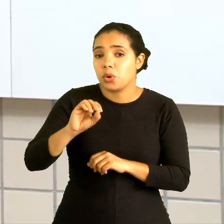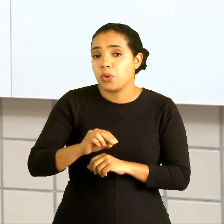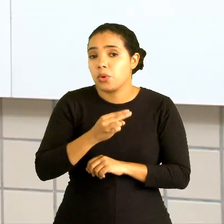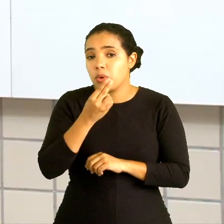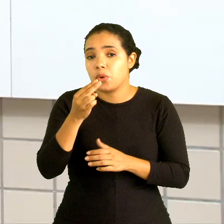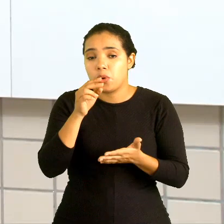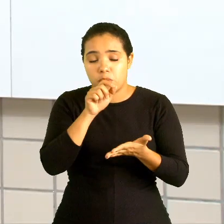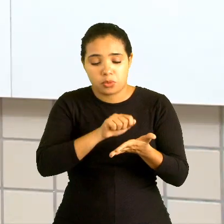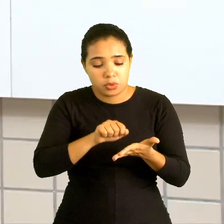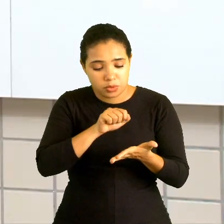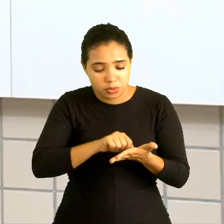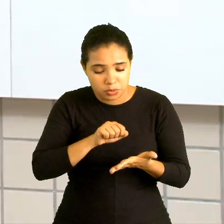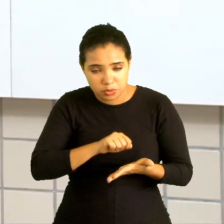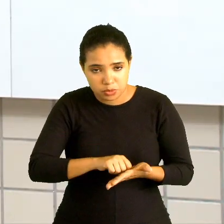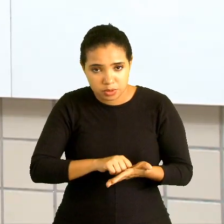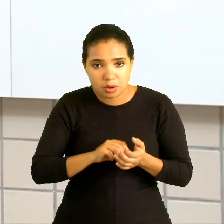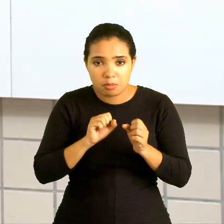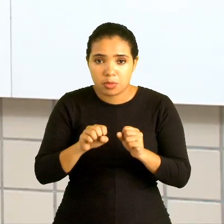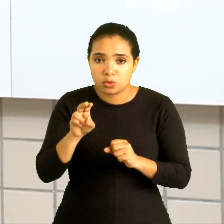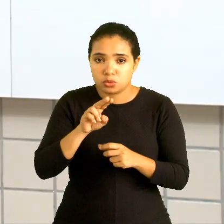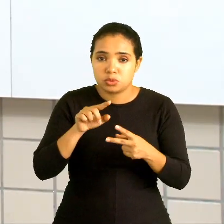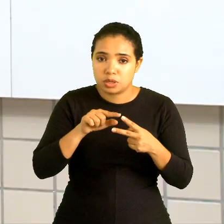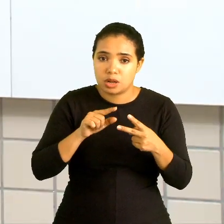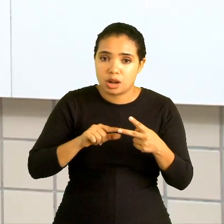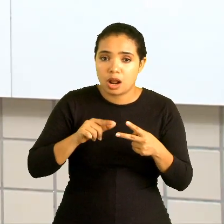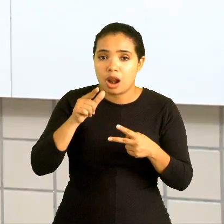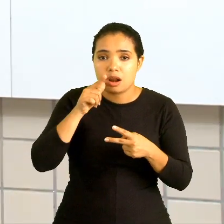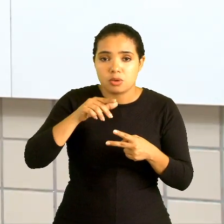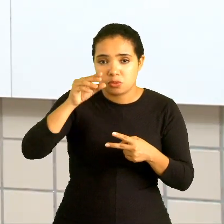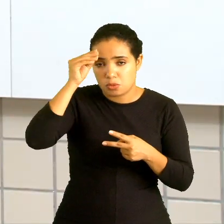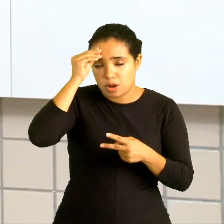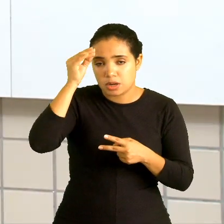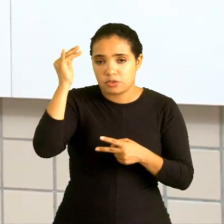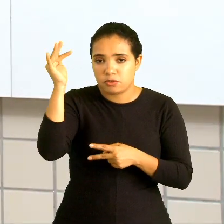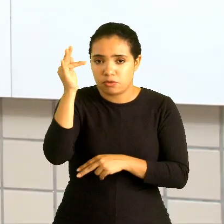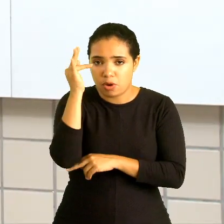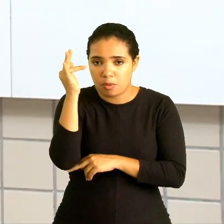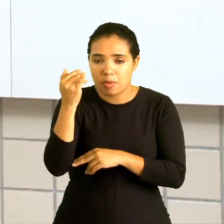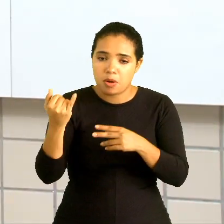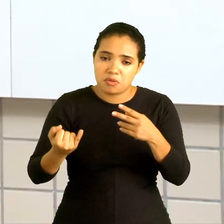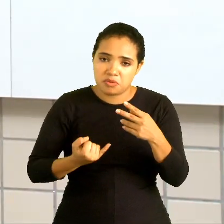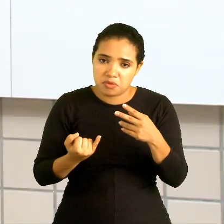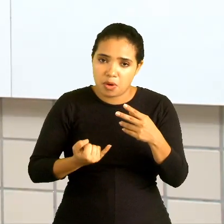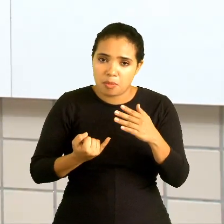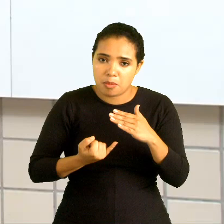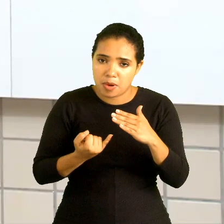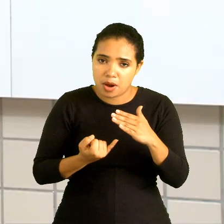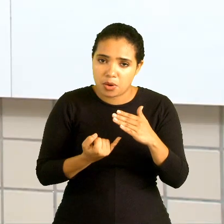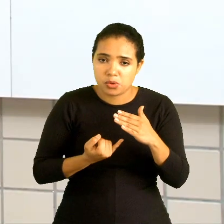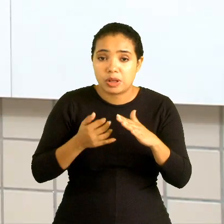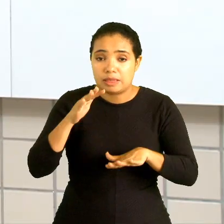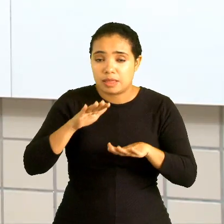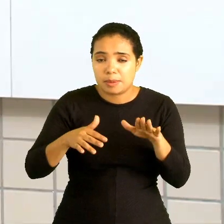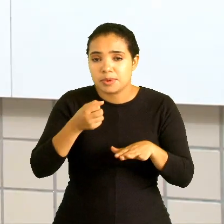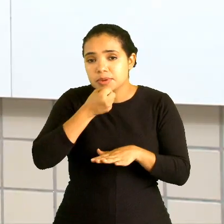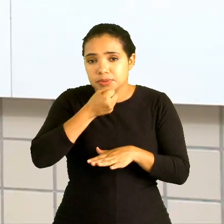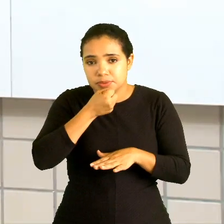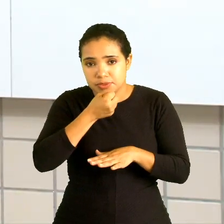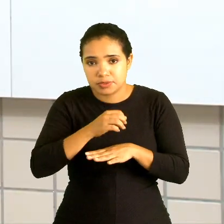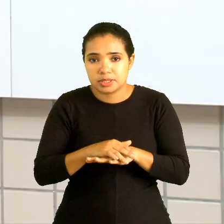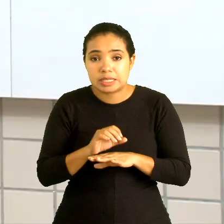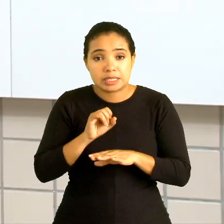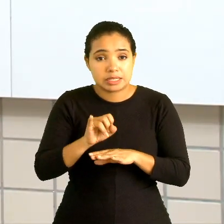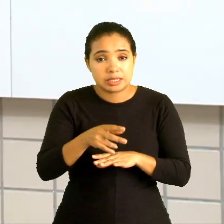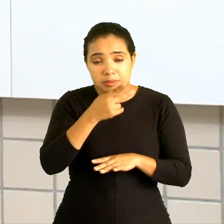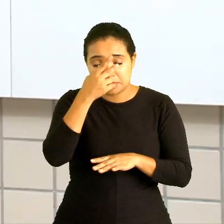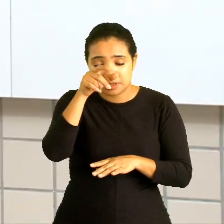escrita, pode ter uso das duas linguagens, formal e informal. Isso vai depender muito do entrevistado. Se for